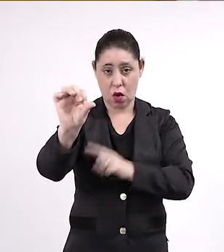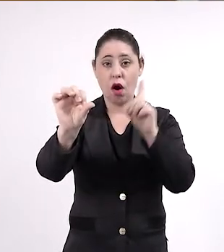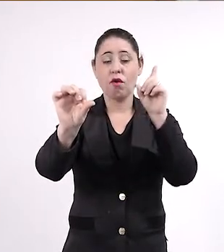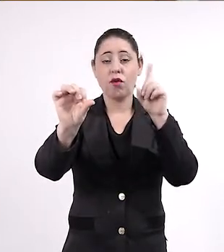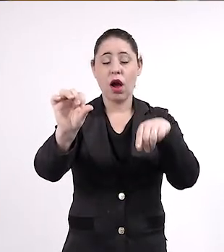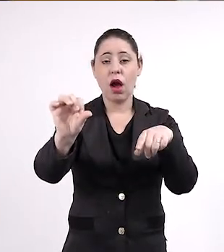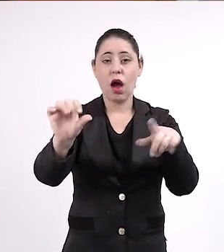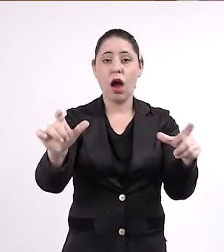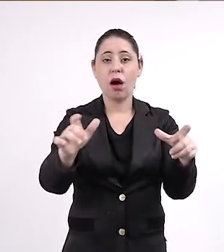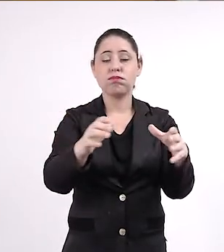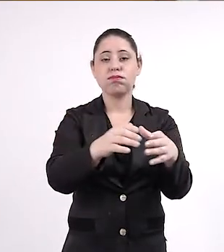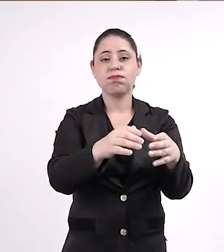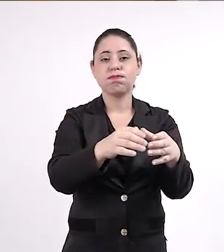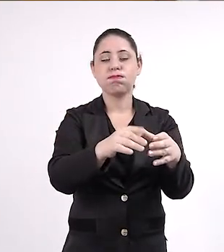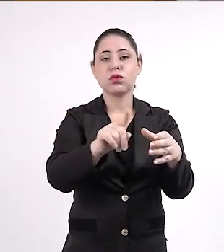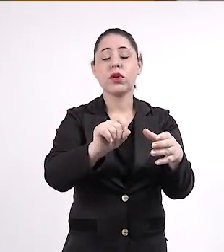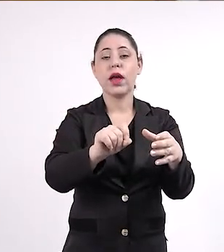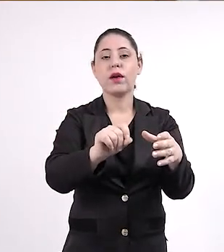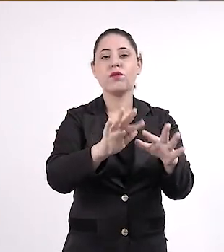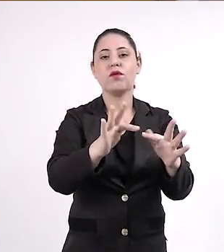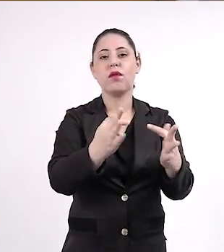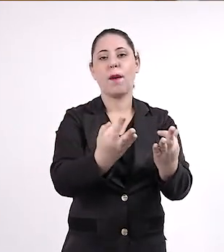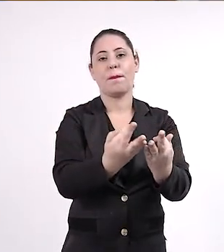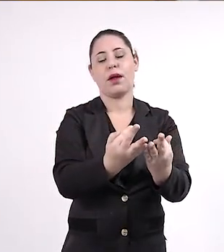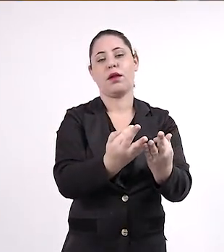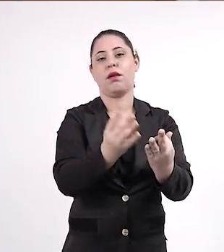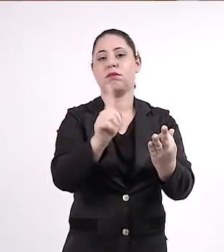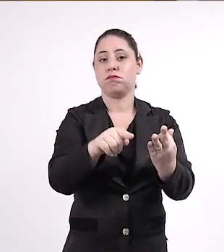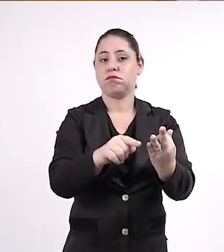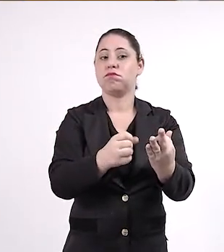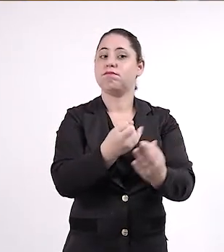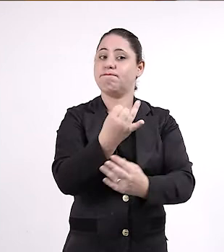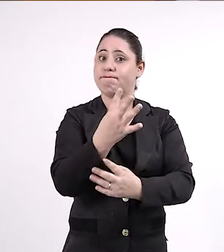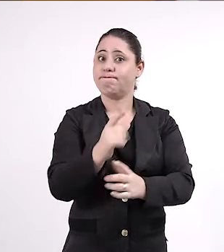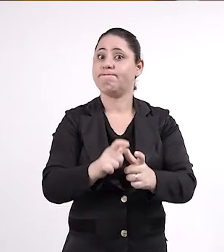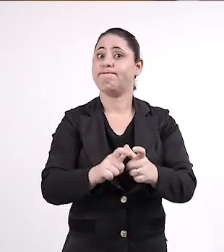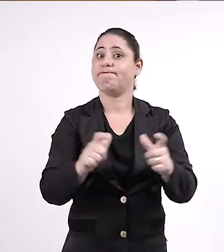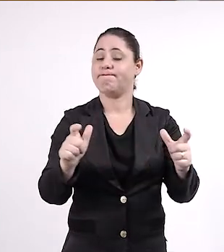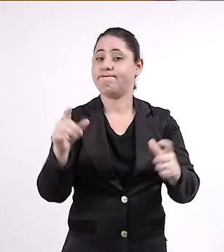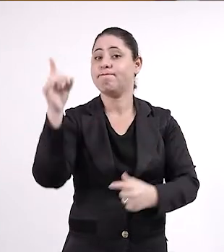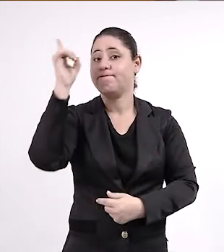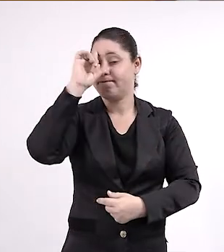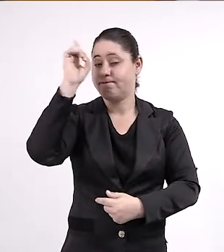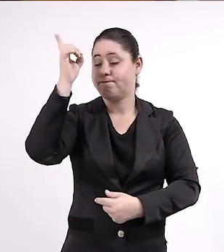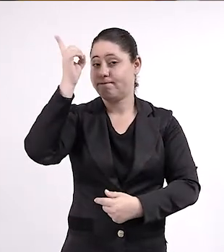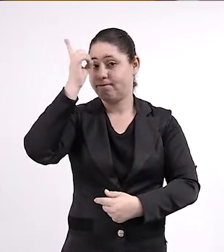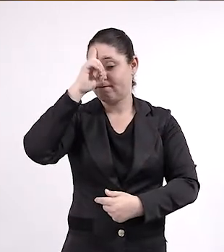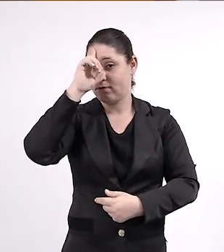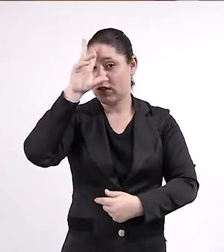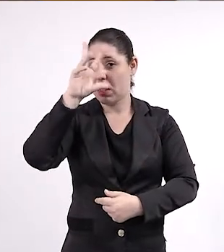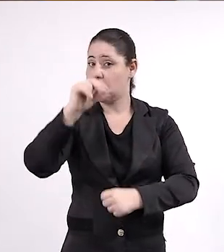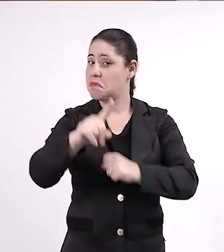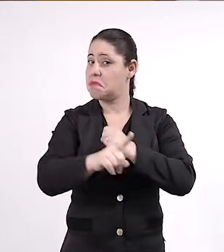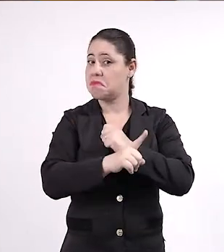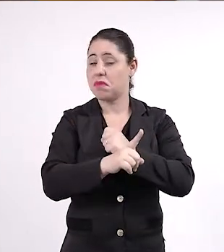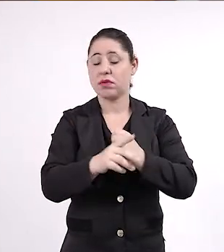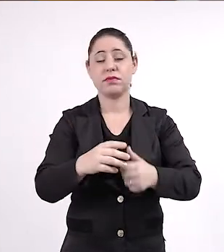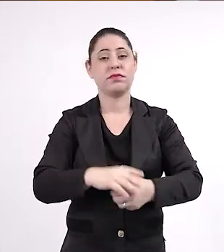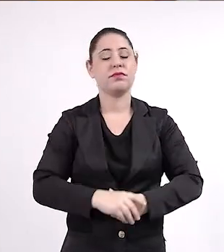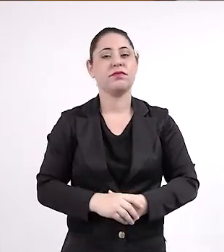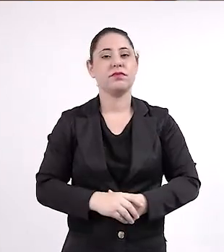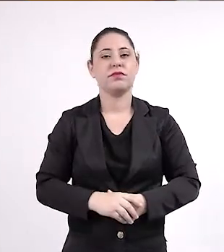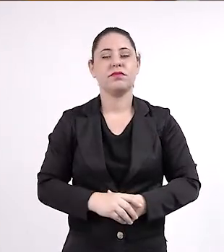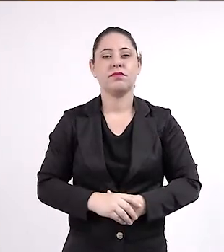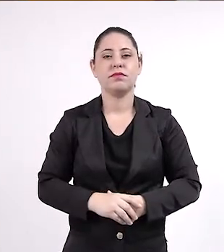4.369 foram na área de família. É um número bastante expressivo. No dia a dia, não é da defensoria,